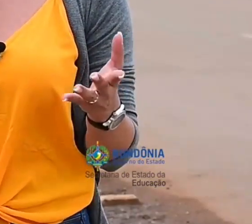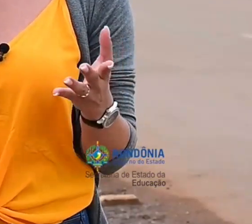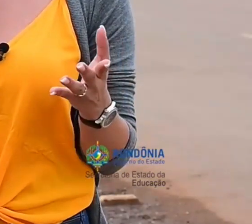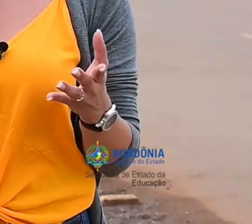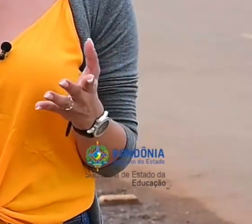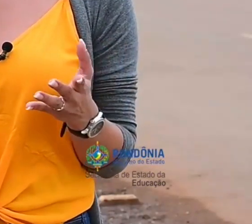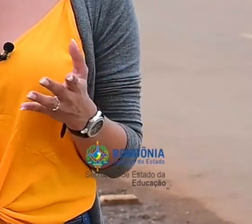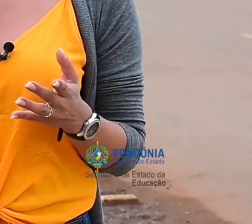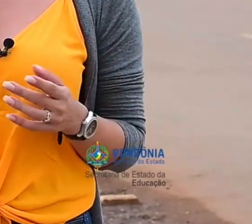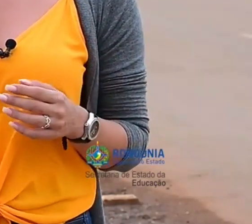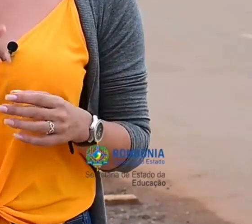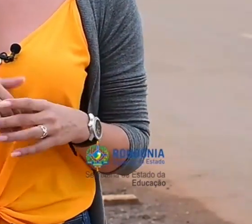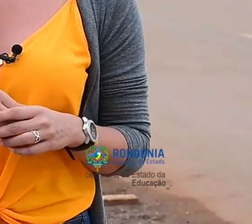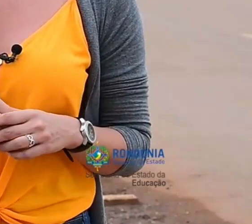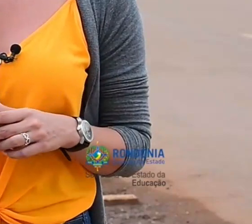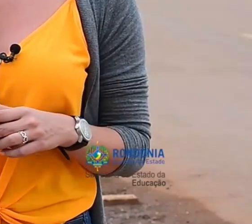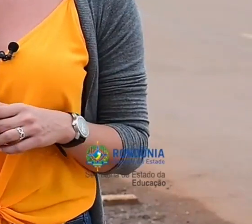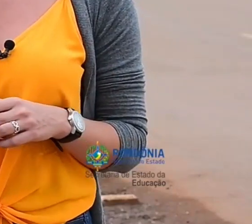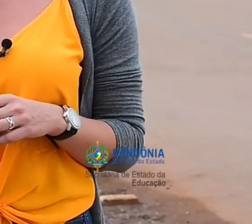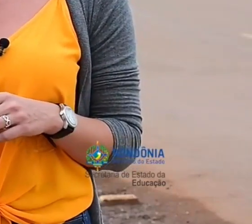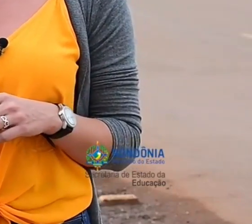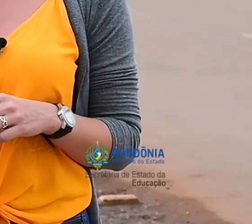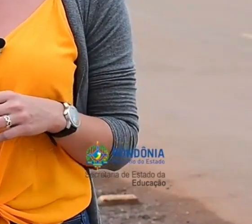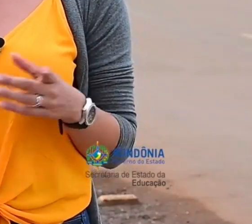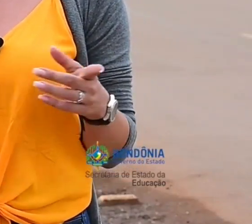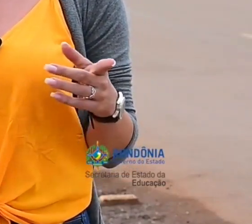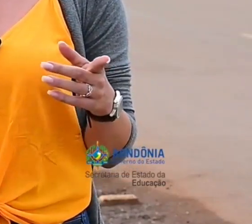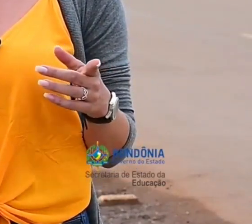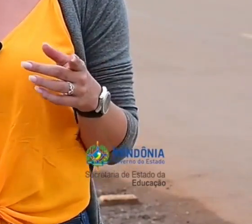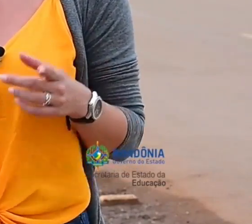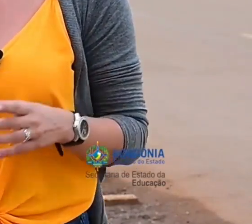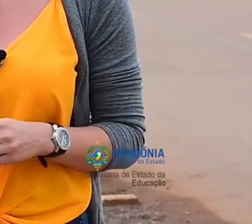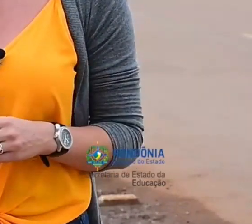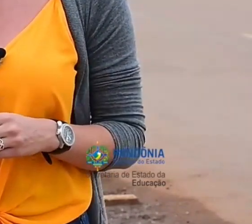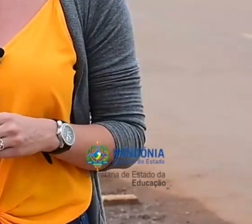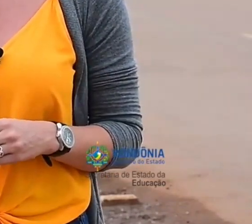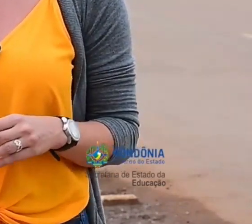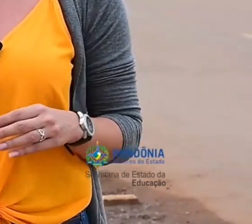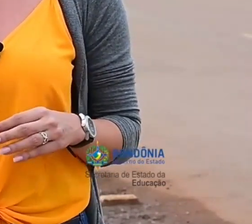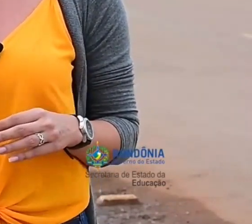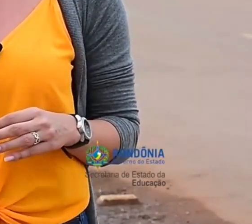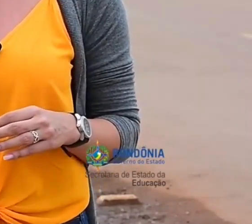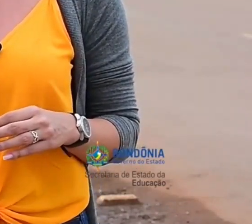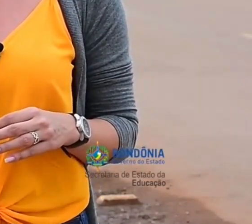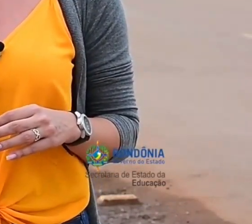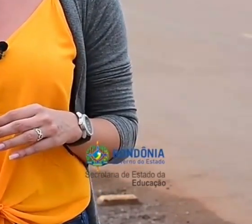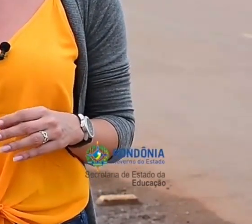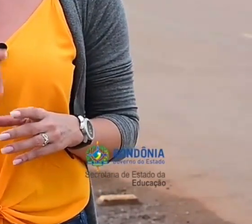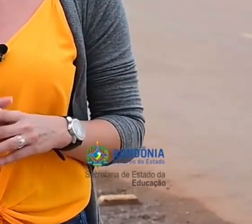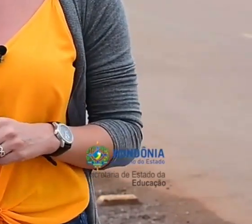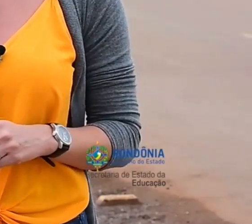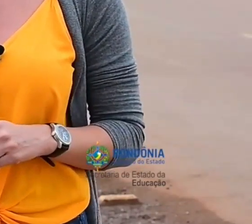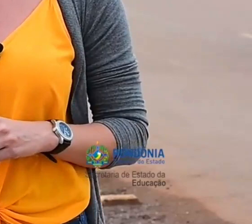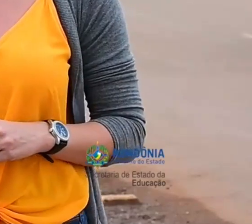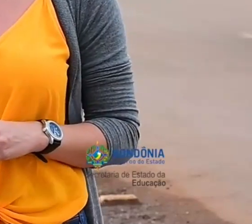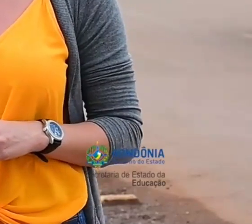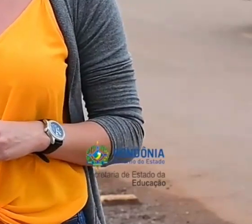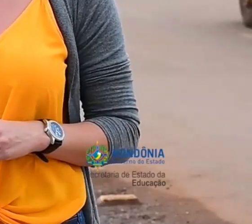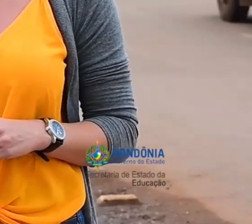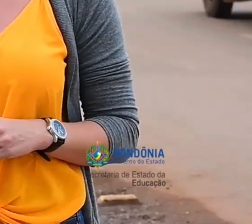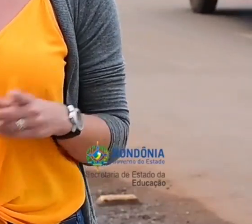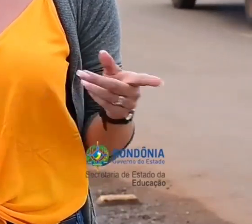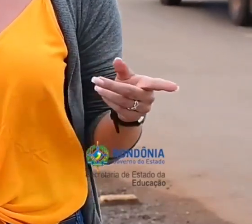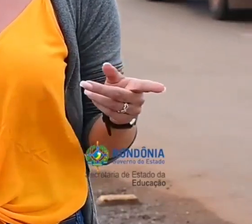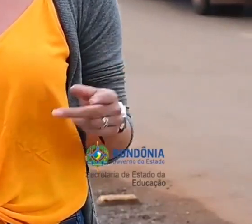a ajuda dos professores, vamos escolher um sistema de eixos coordenados convenientes e obter a altura das 4 pilastras